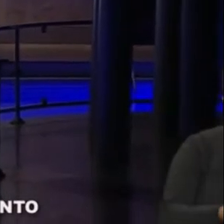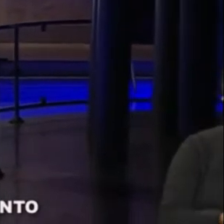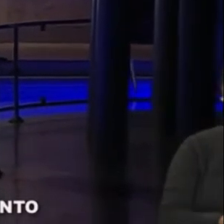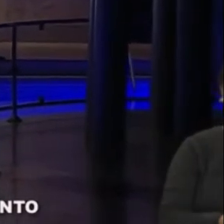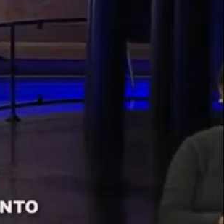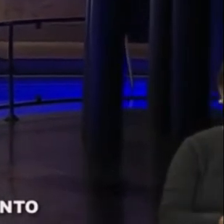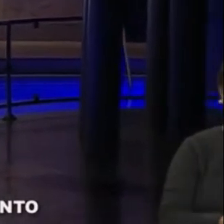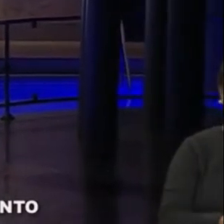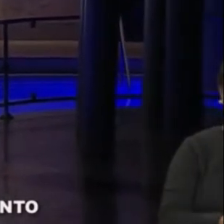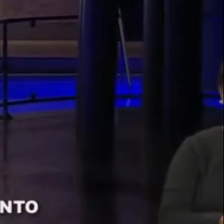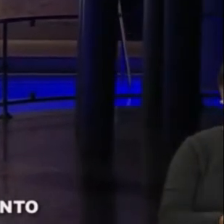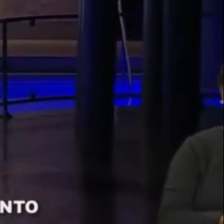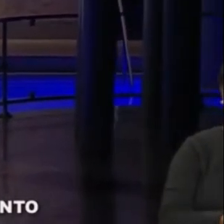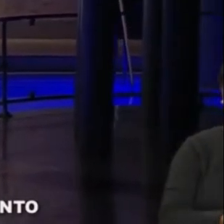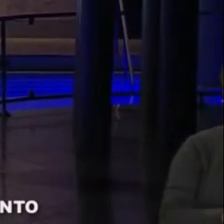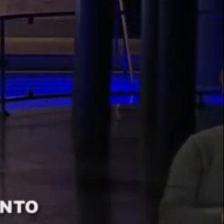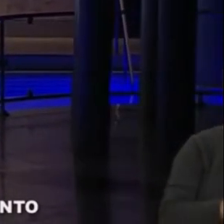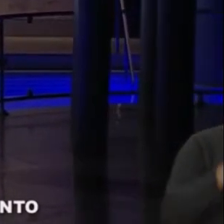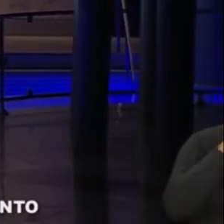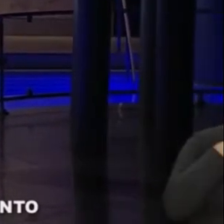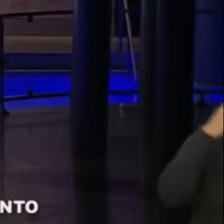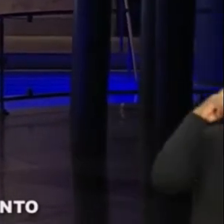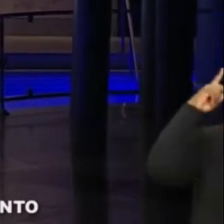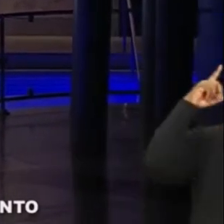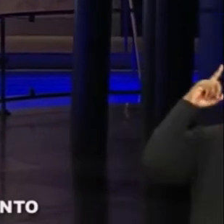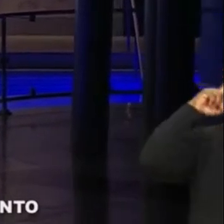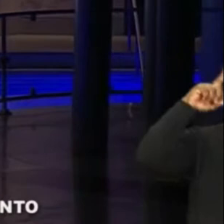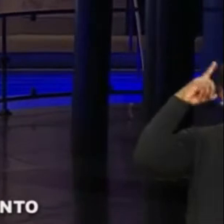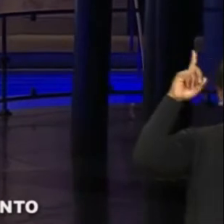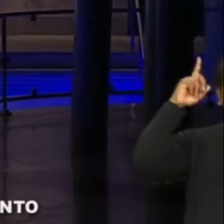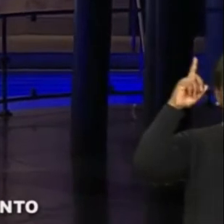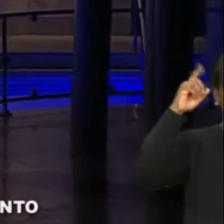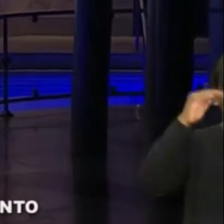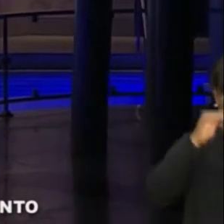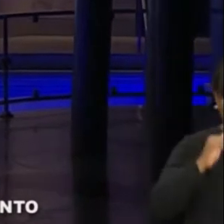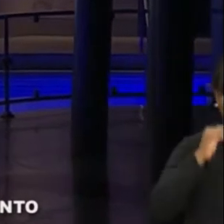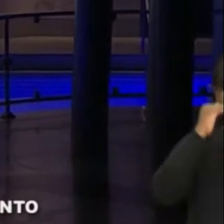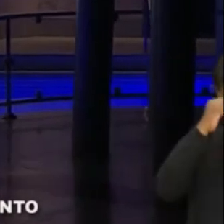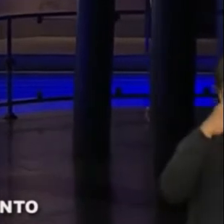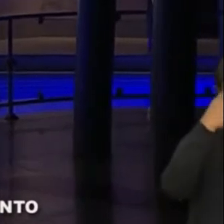Que prevaleça a vontade dEle na sua vida.